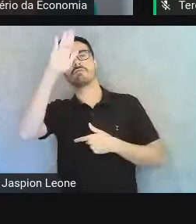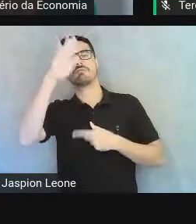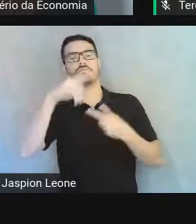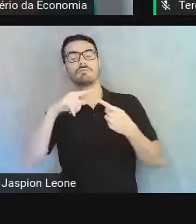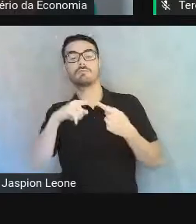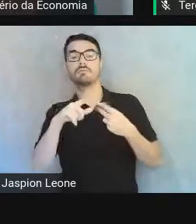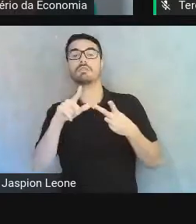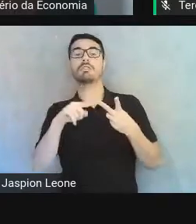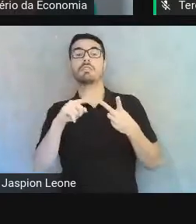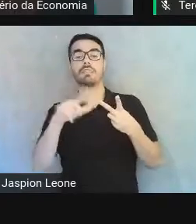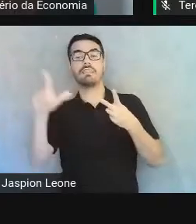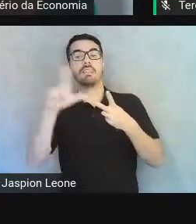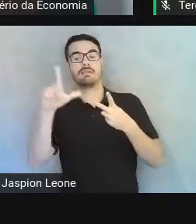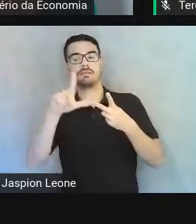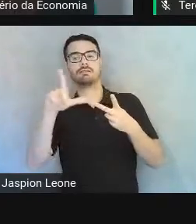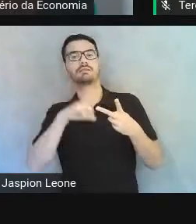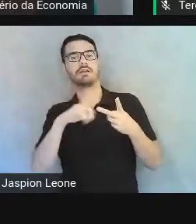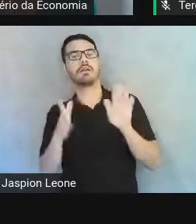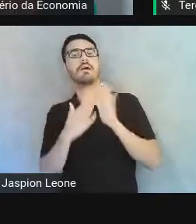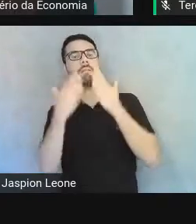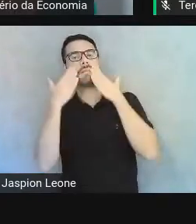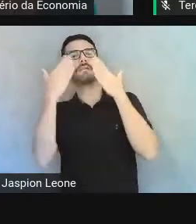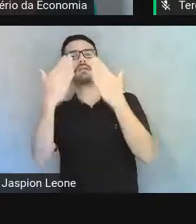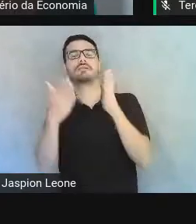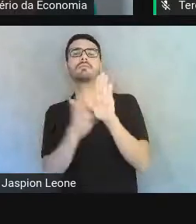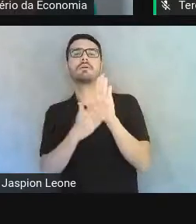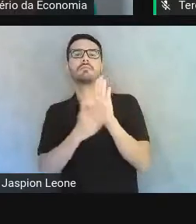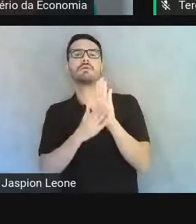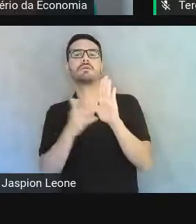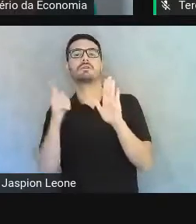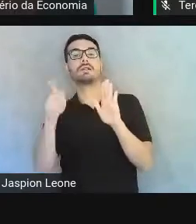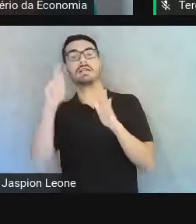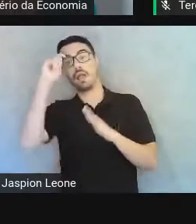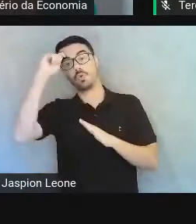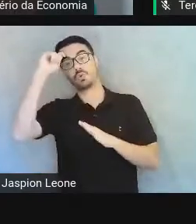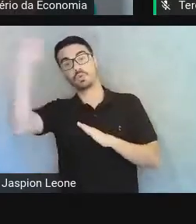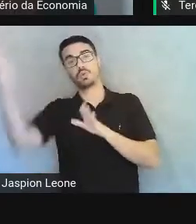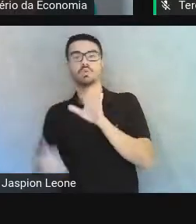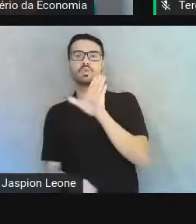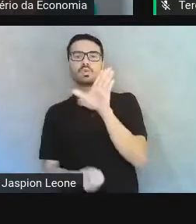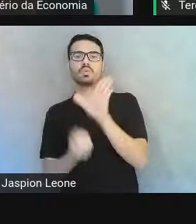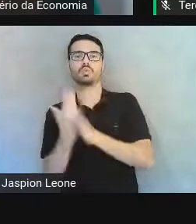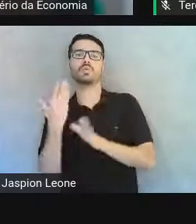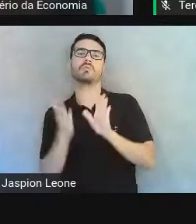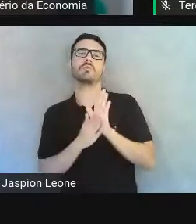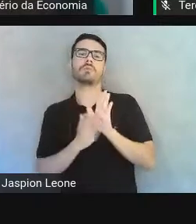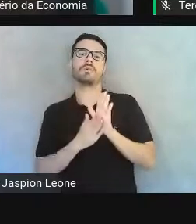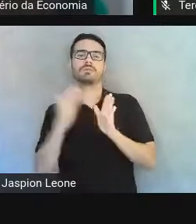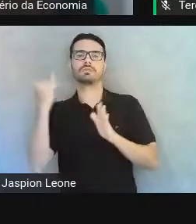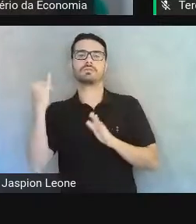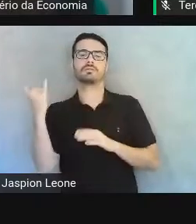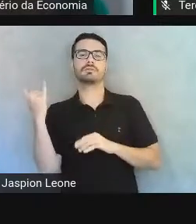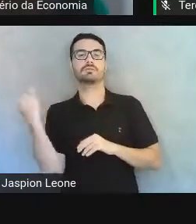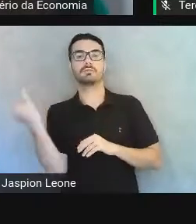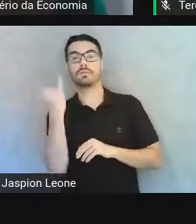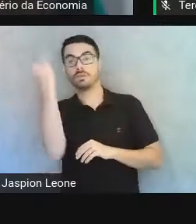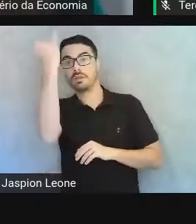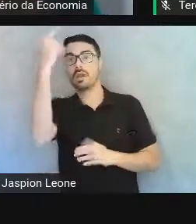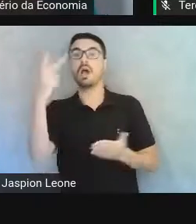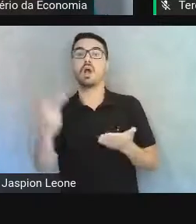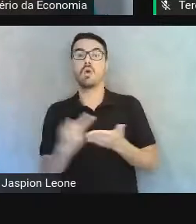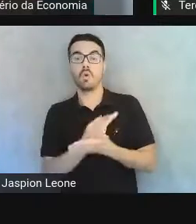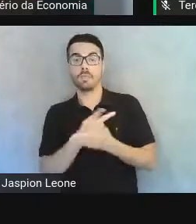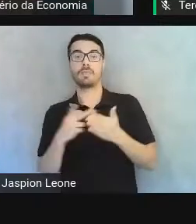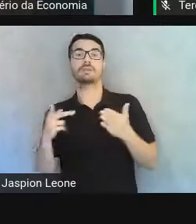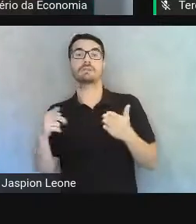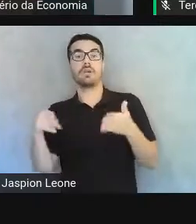sim, apresentado propostas e sido autor de propostas muito importantes. E isso aconteceu agora aqui durante